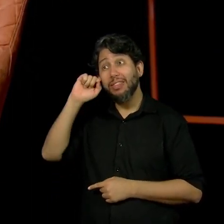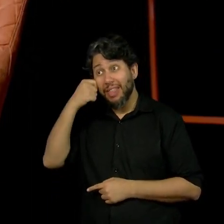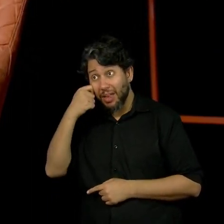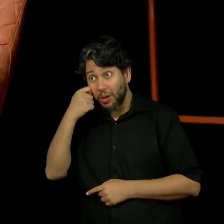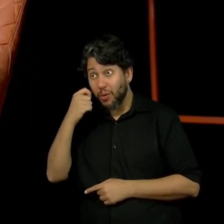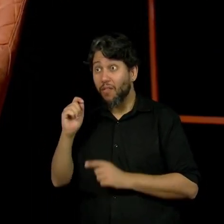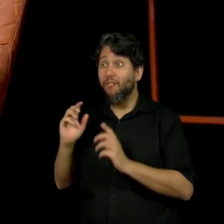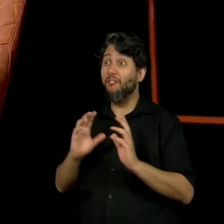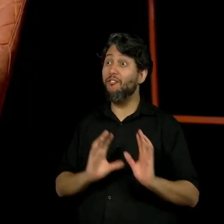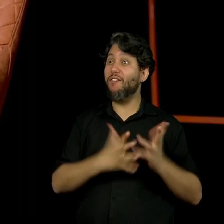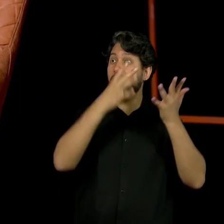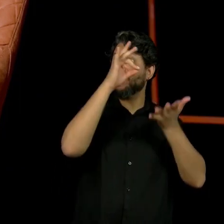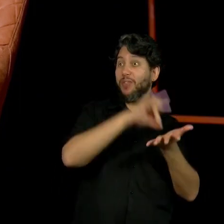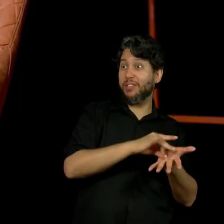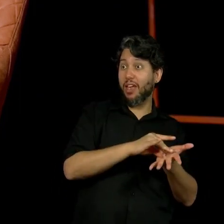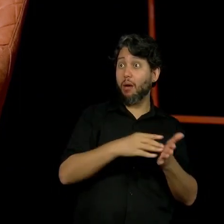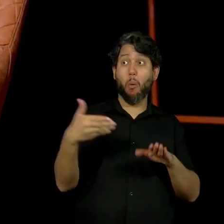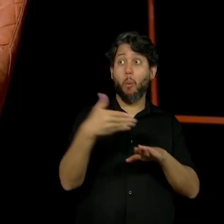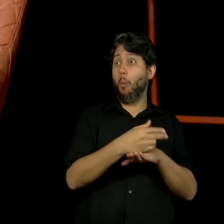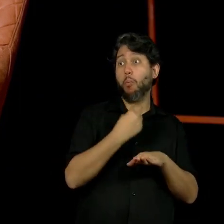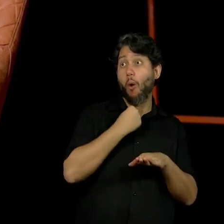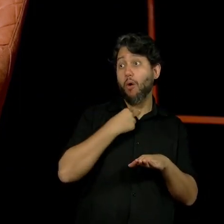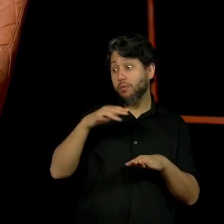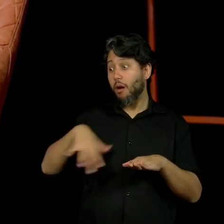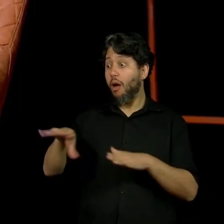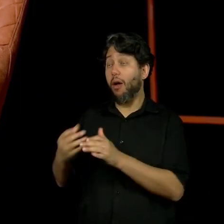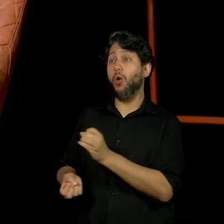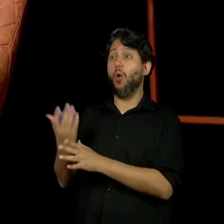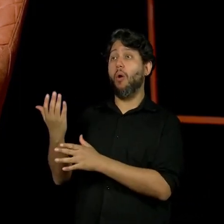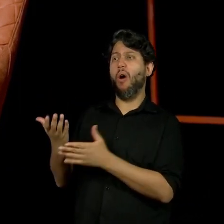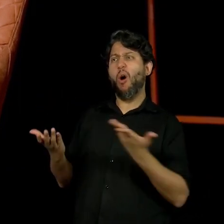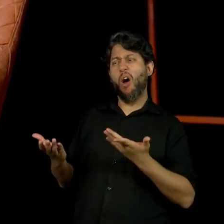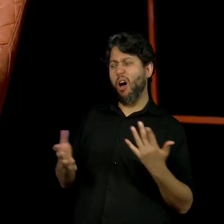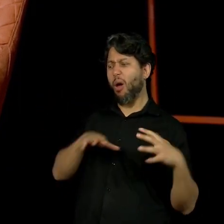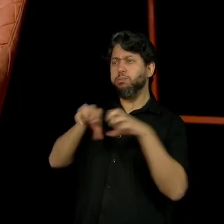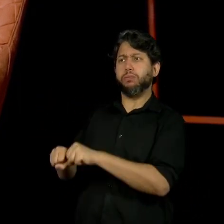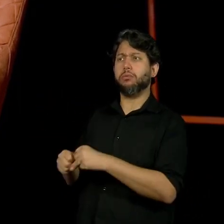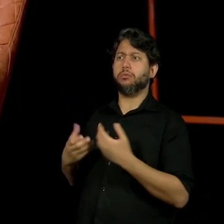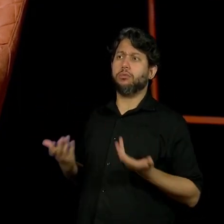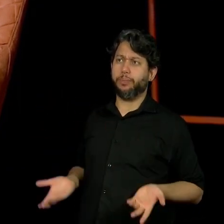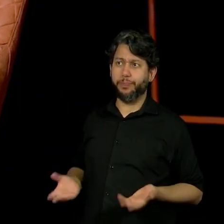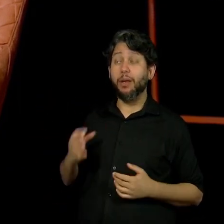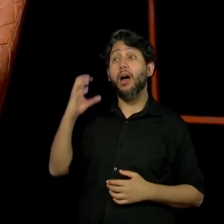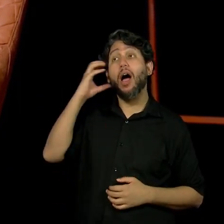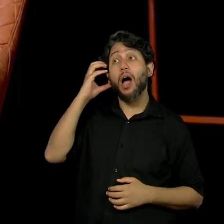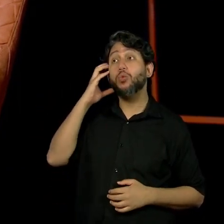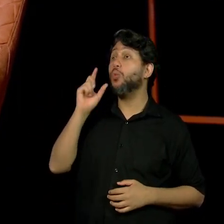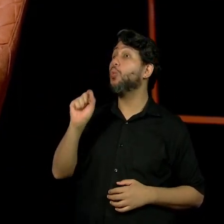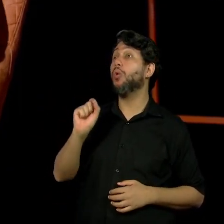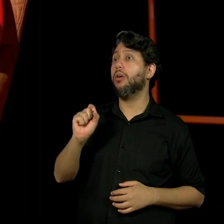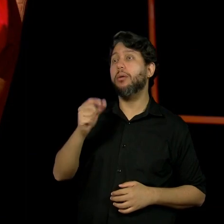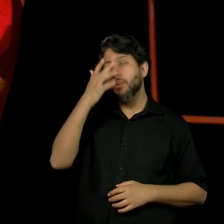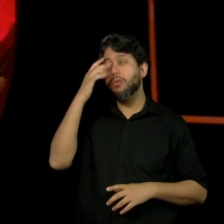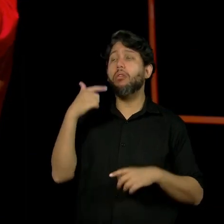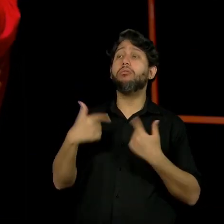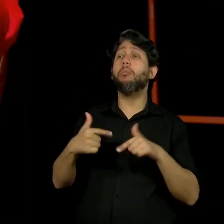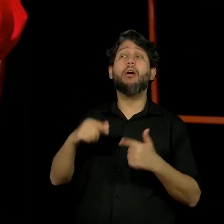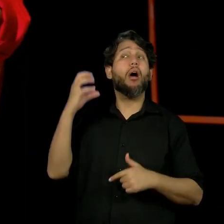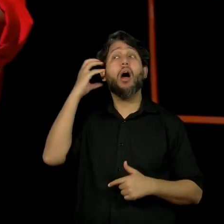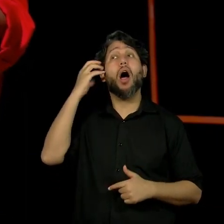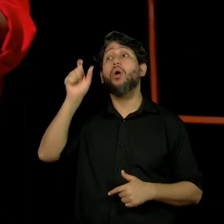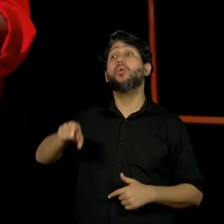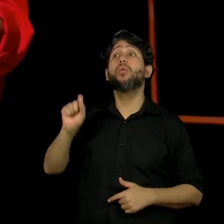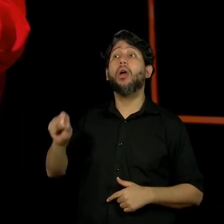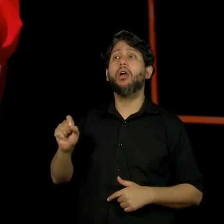dos festejos oficiais. E o rádio, então voltando ao rádio, o rádio por muito tempo, quem foi trabalhar no rádio, você veja bem,